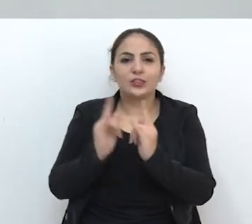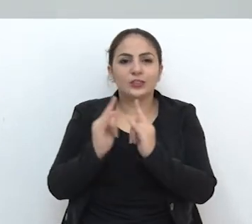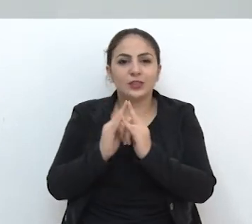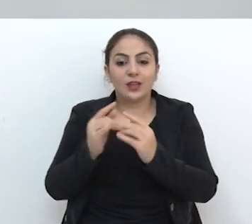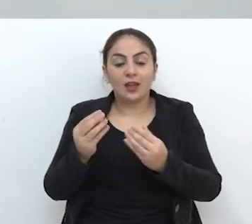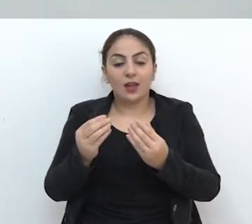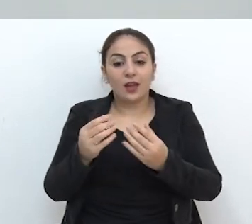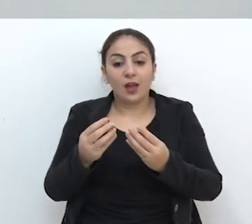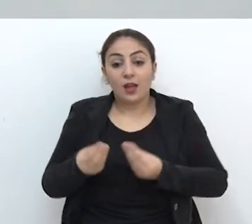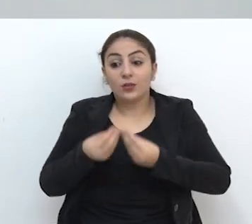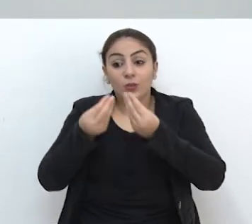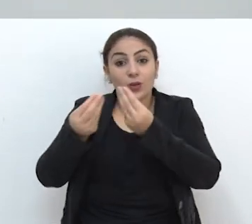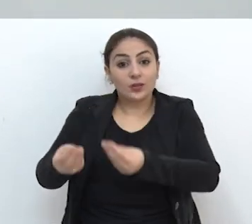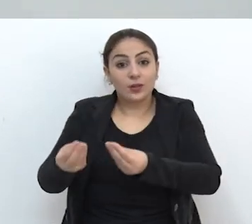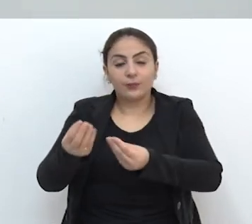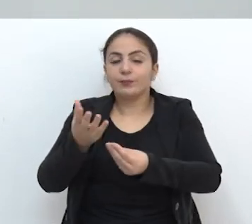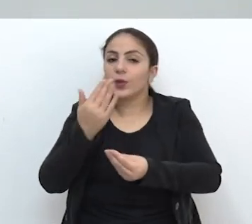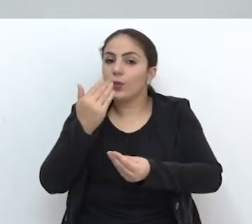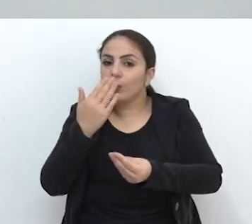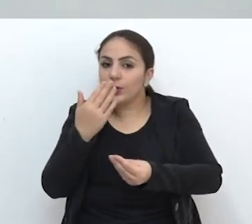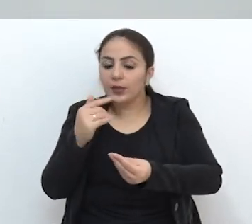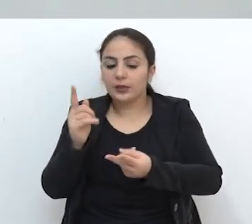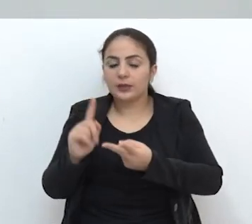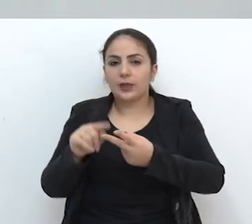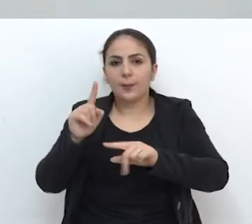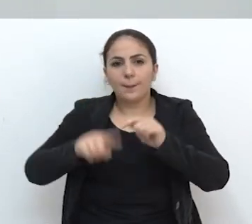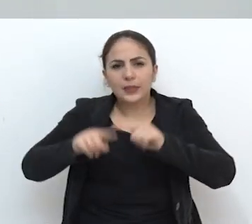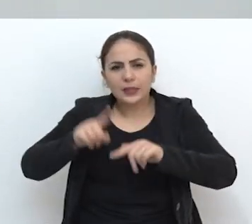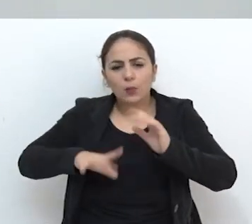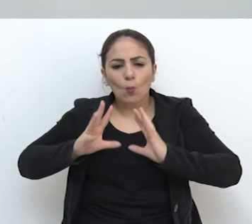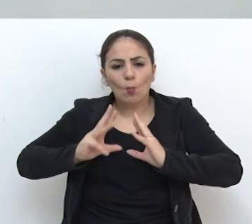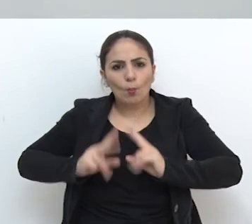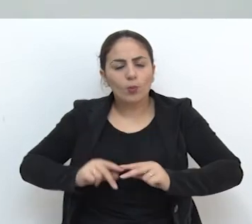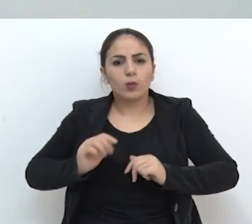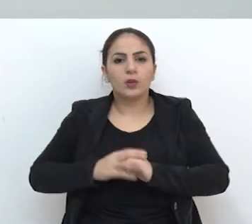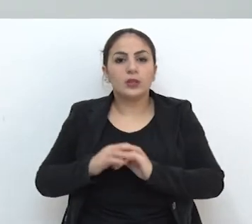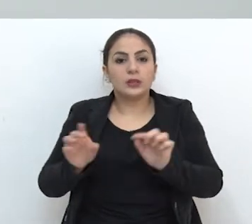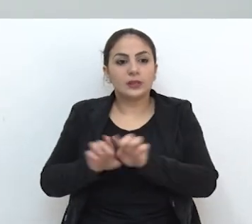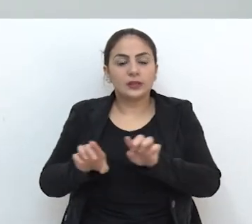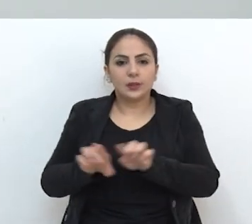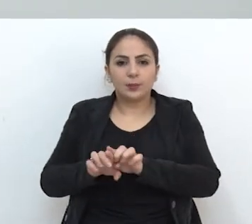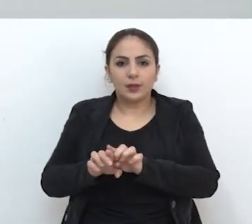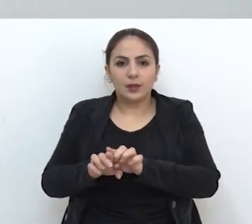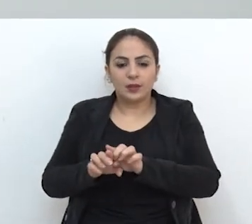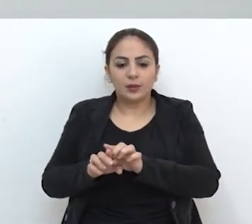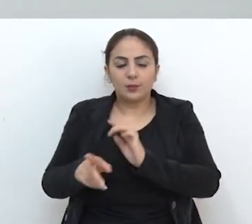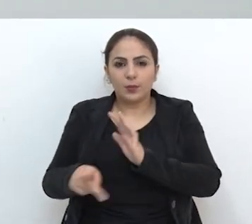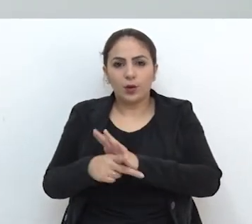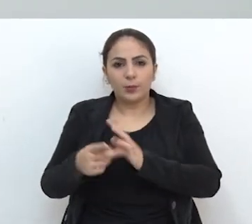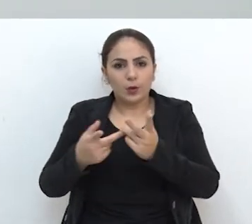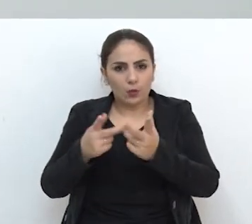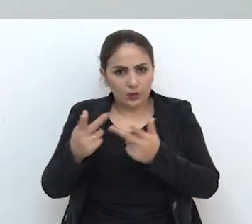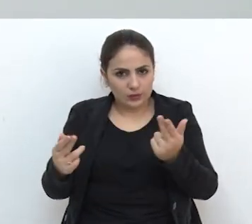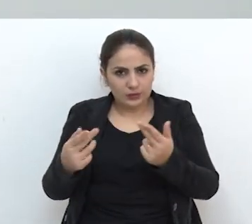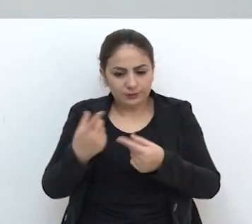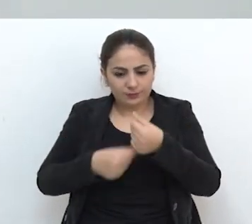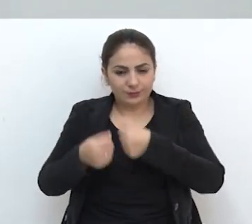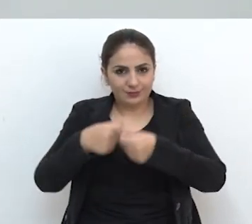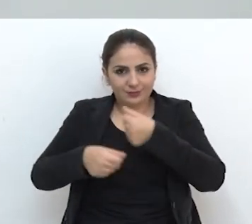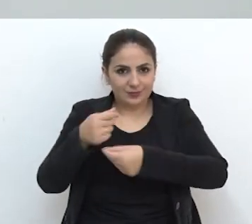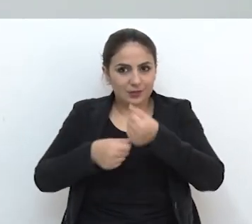A doação também de ração, de material de limpeza e também de recursos financeiros,